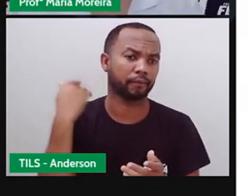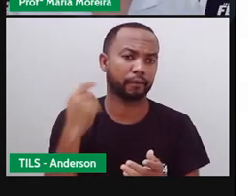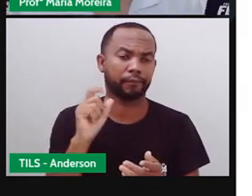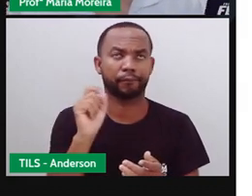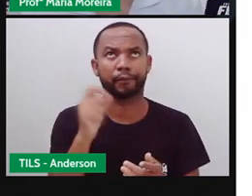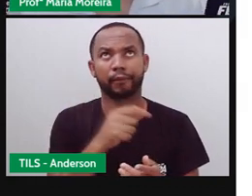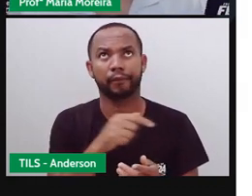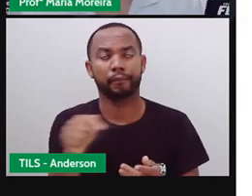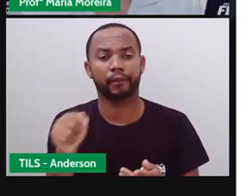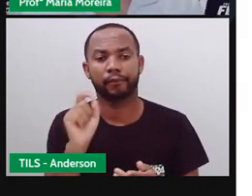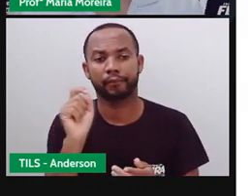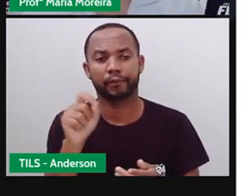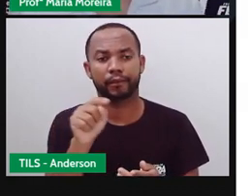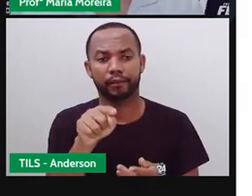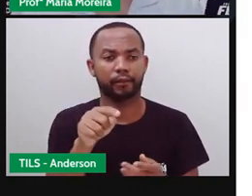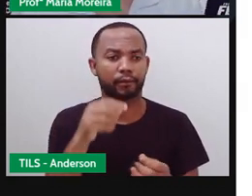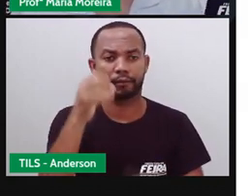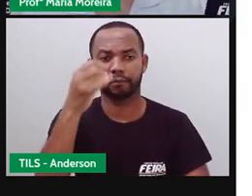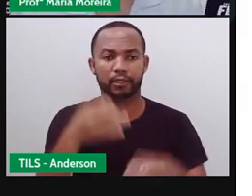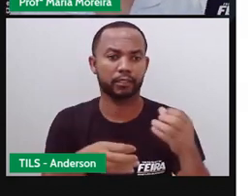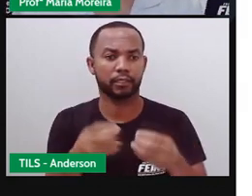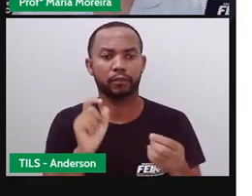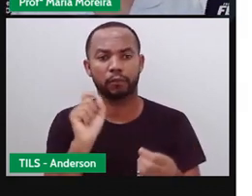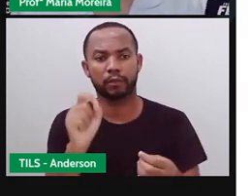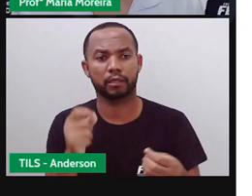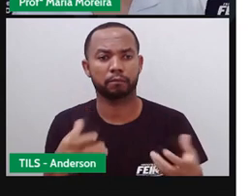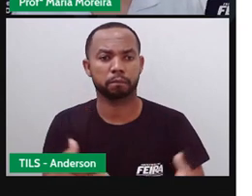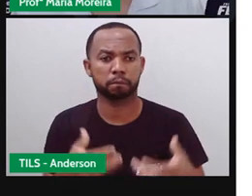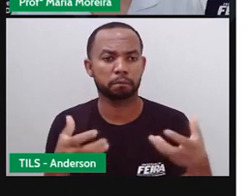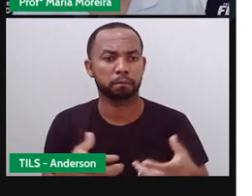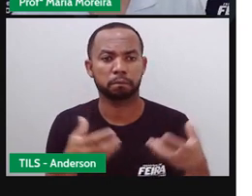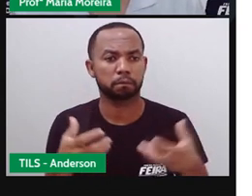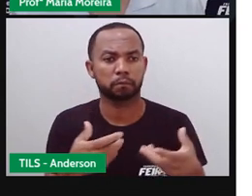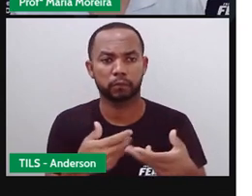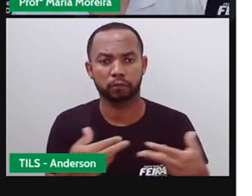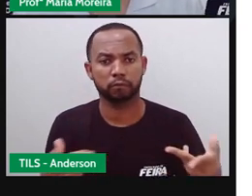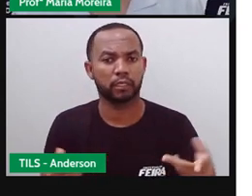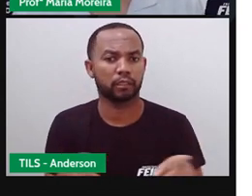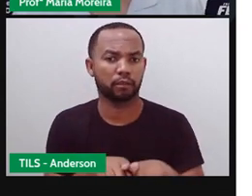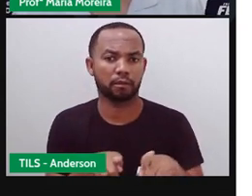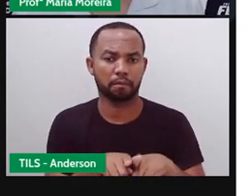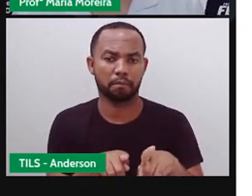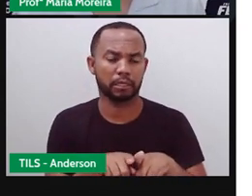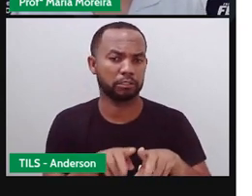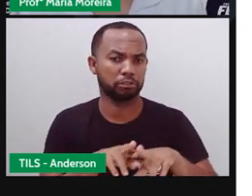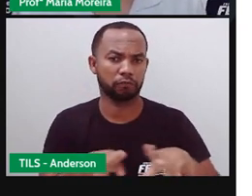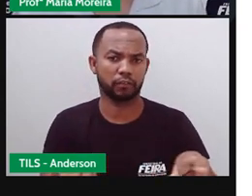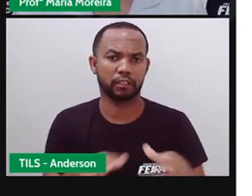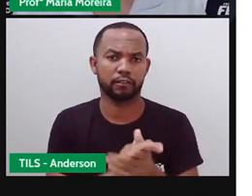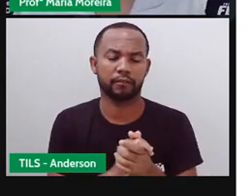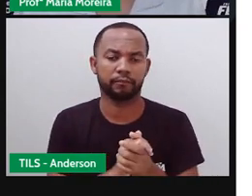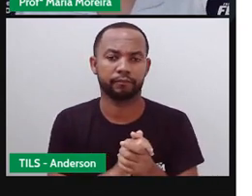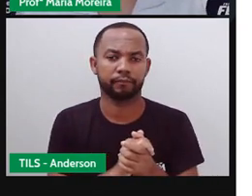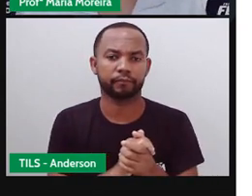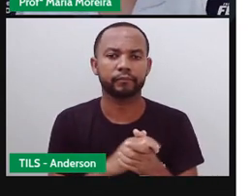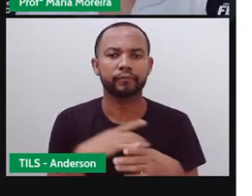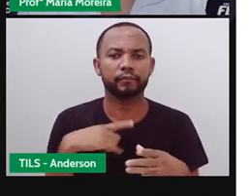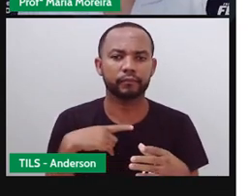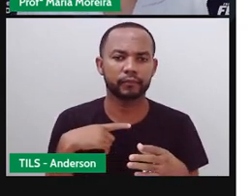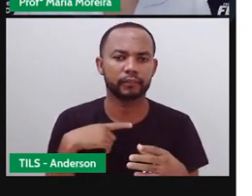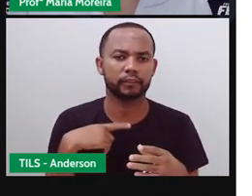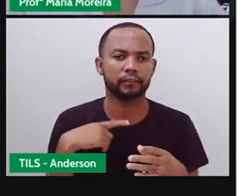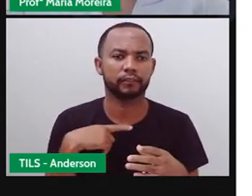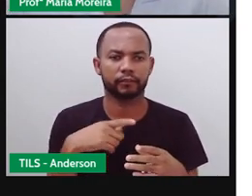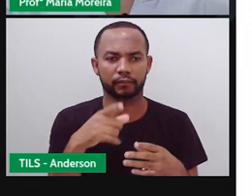nossa primeira semana e aqui em nutrientes são esses fósforo Nitrato e potássio E aí onde tem